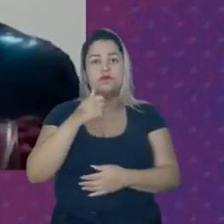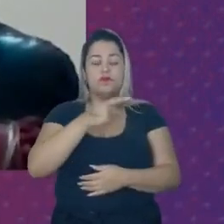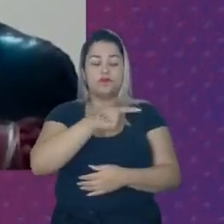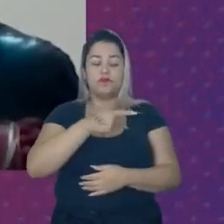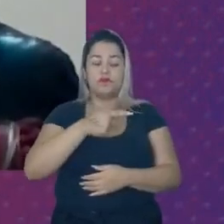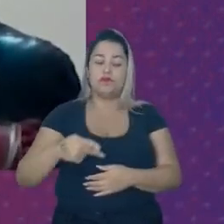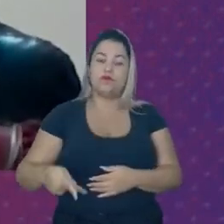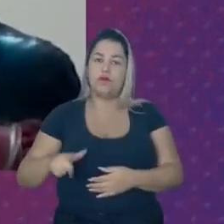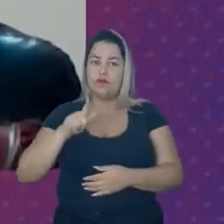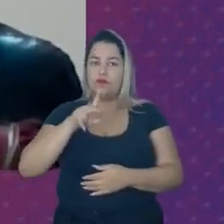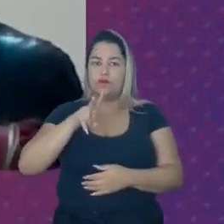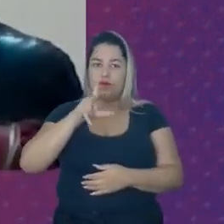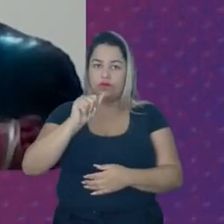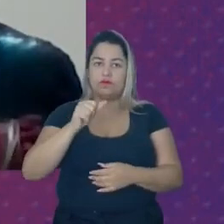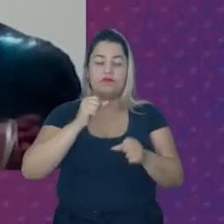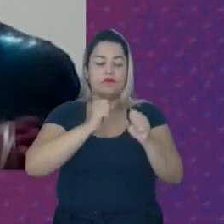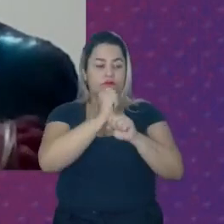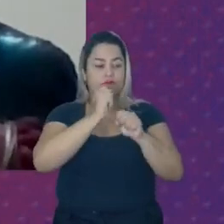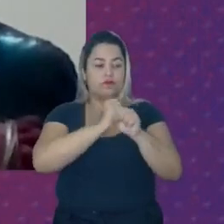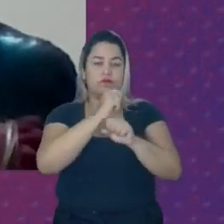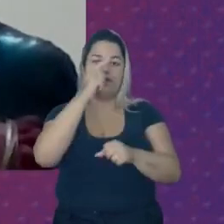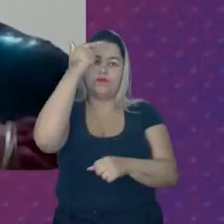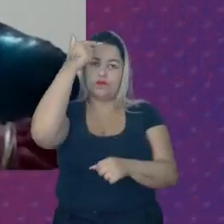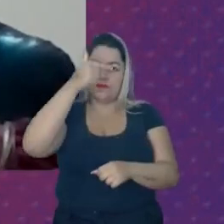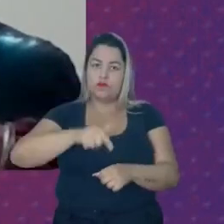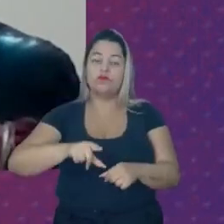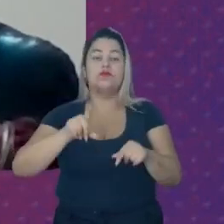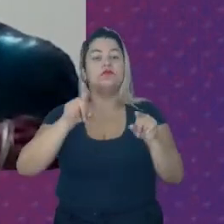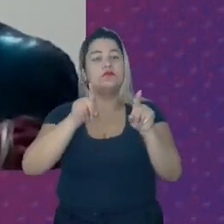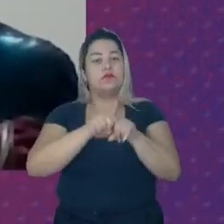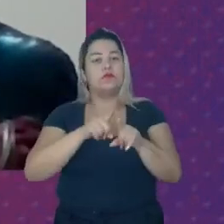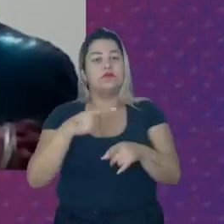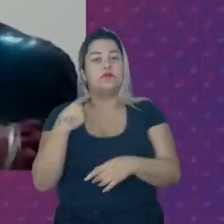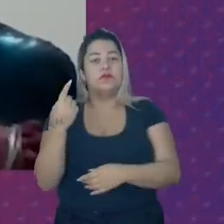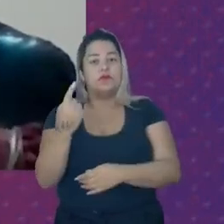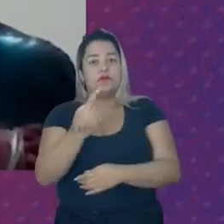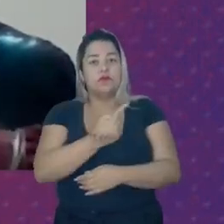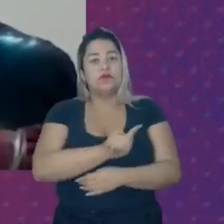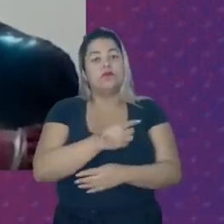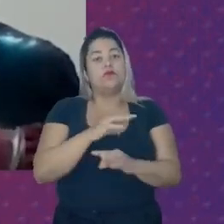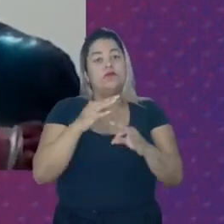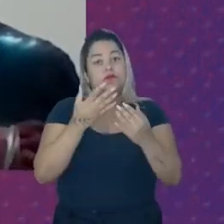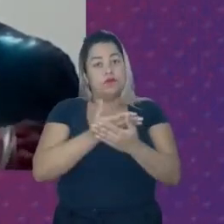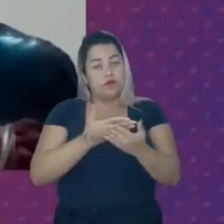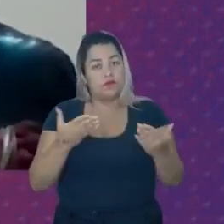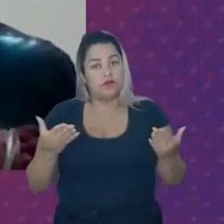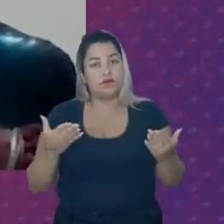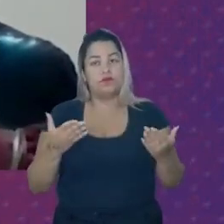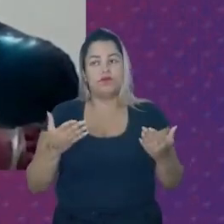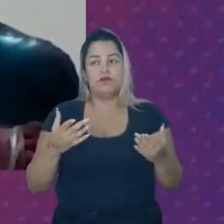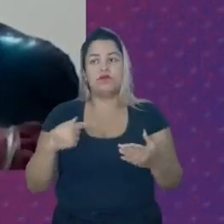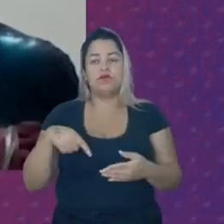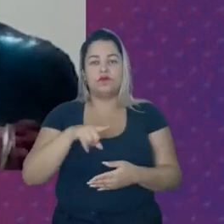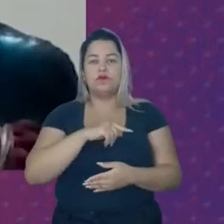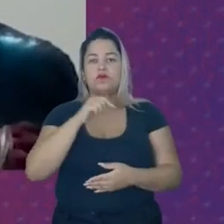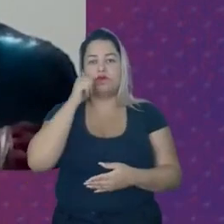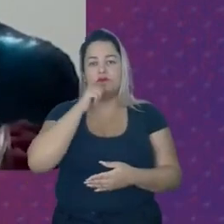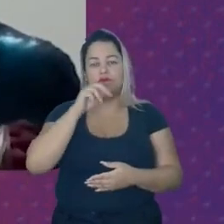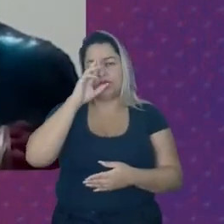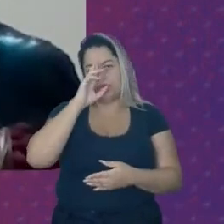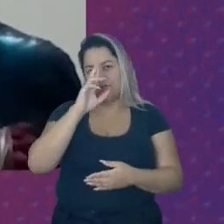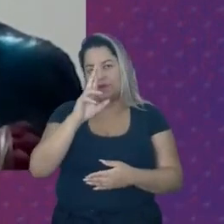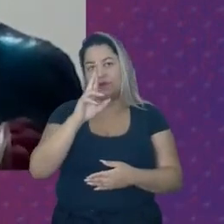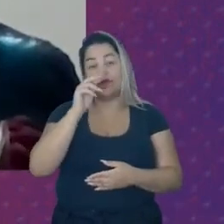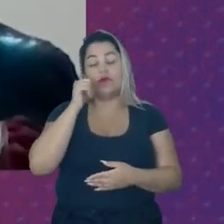em lutar e em reconstruir esse país, mas ele precisará de todas nós, de todos e todas nós. E nós, mulheres, precisamos,